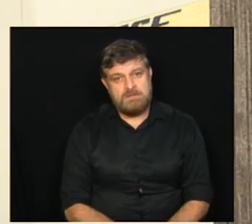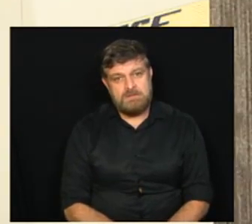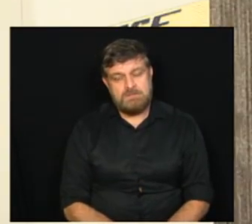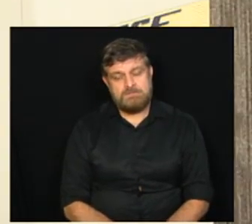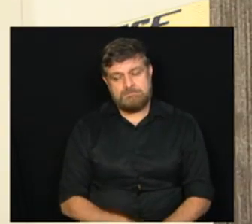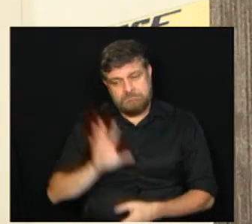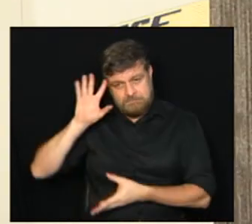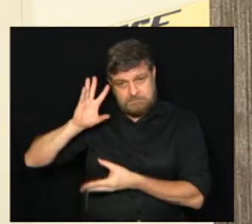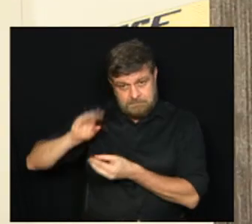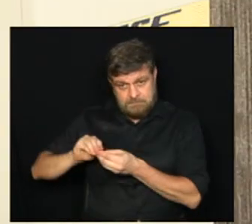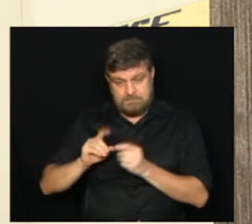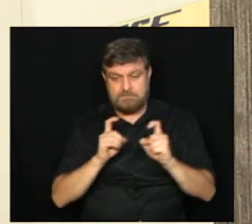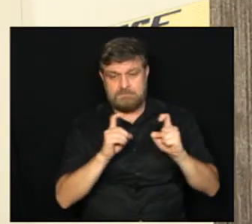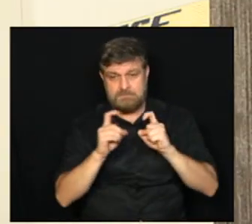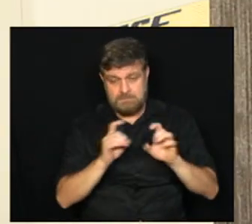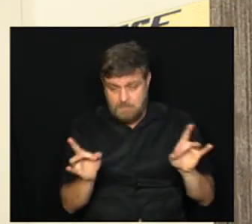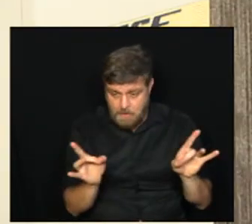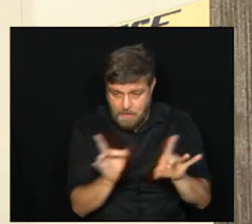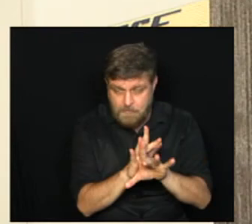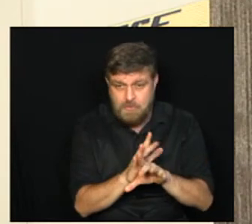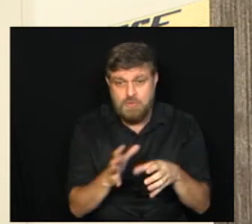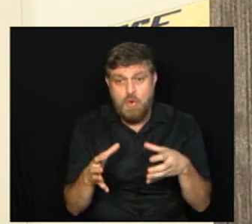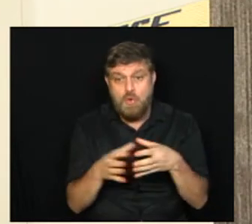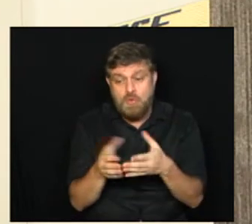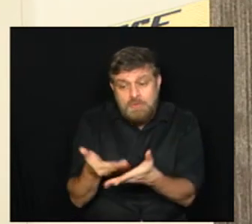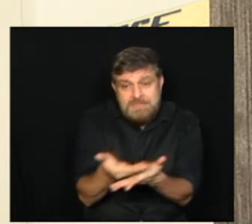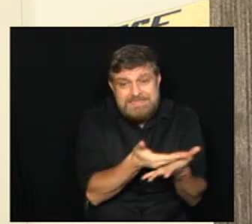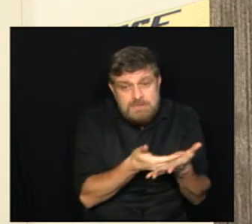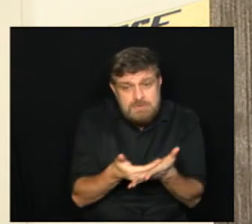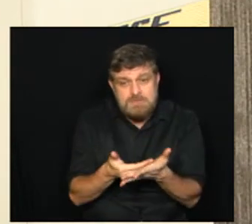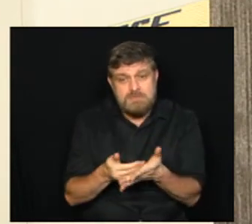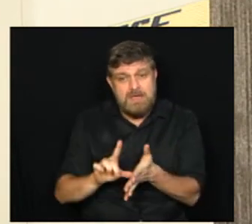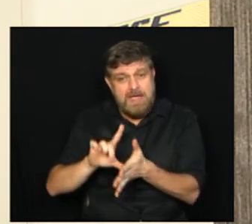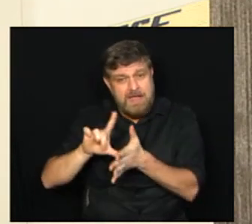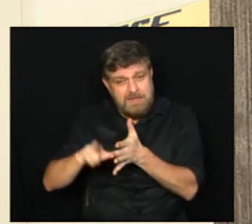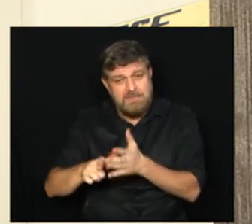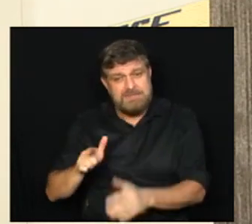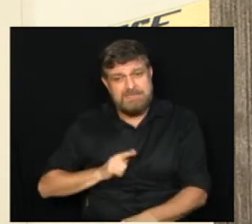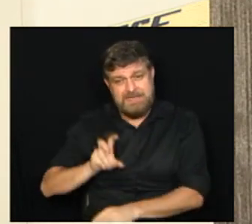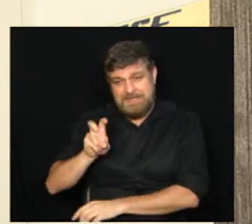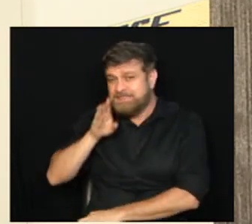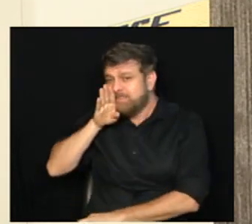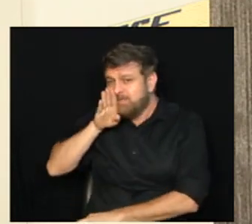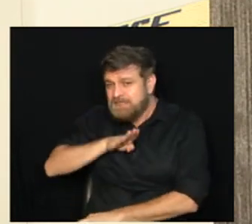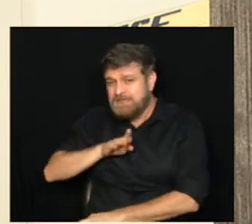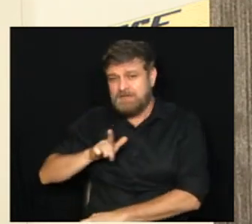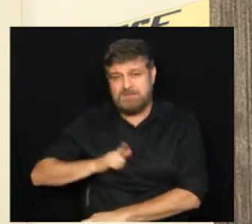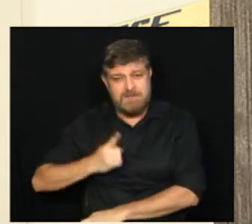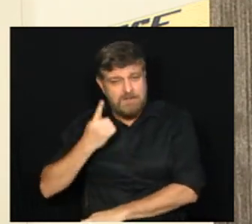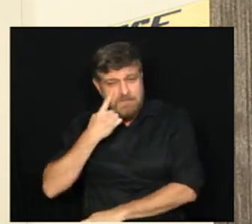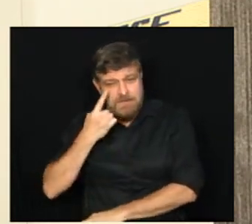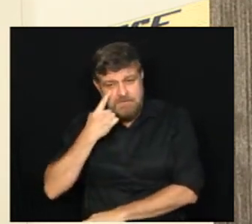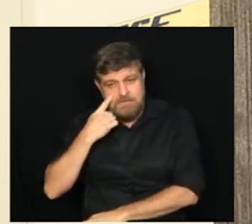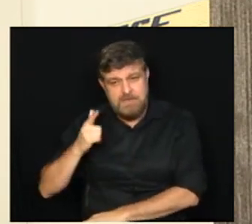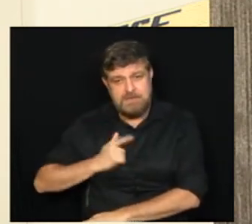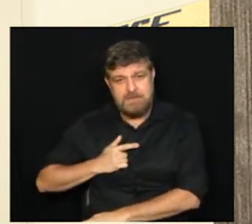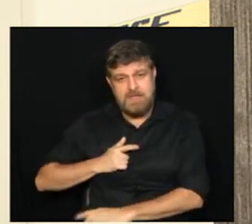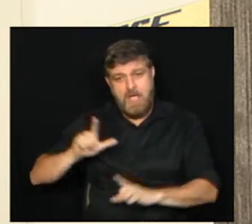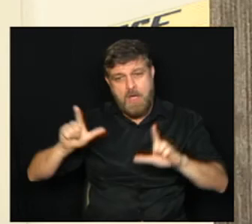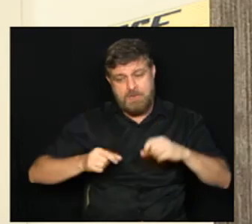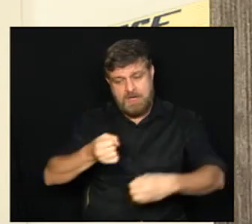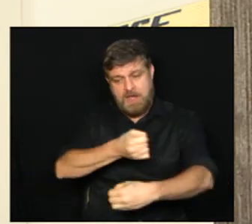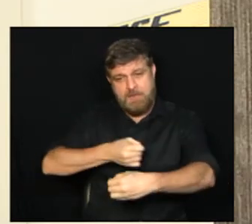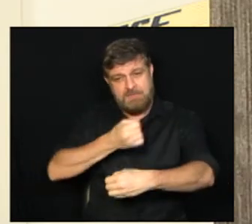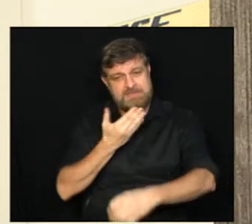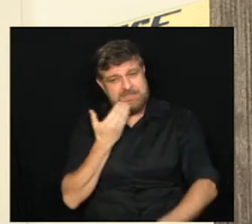Concluída a reunião ordinária da Comissão Especial de Estudos e logo mais, 5 horas da tarde, você vai acompanhar o programa Cozinha Fácil.